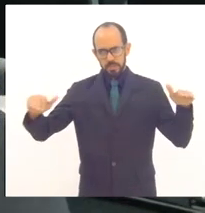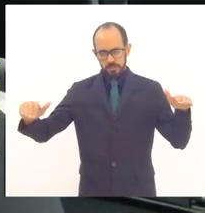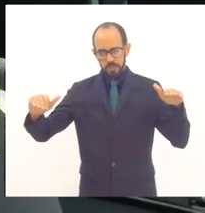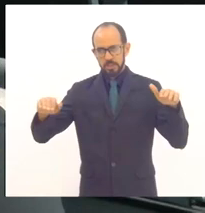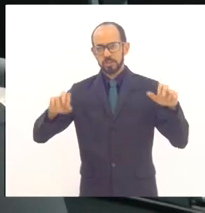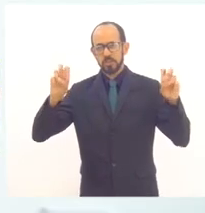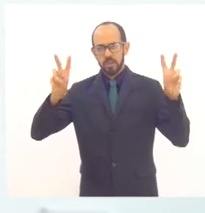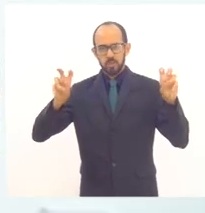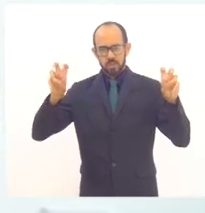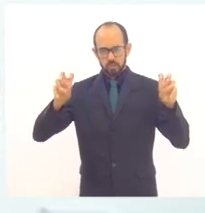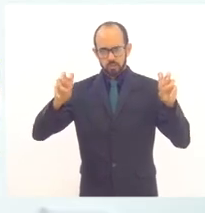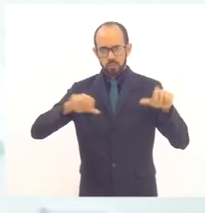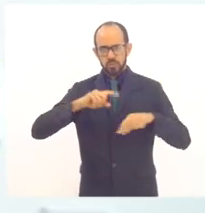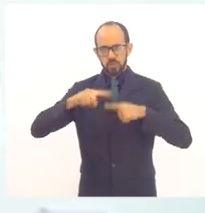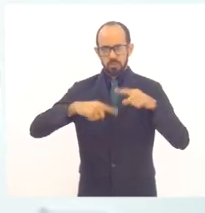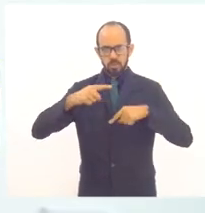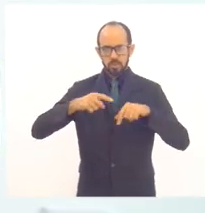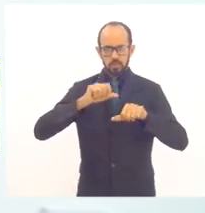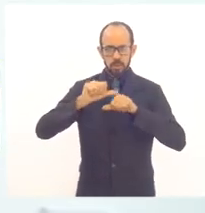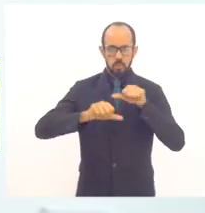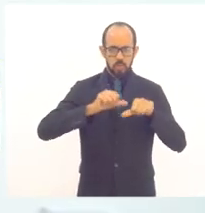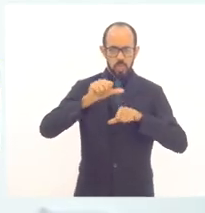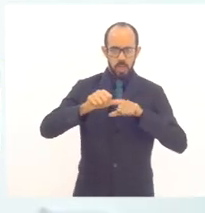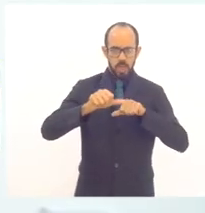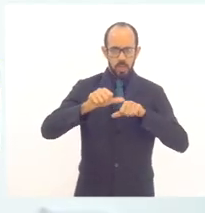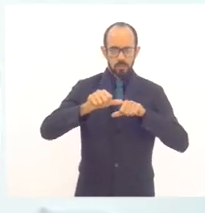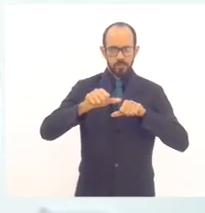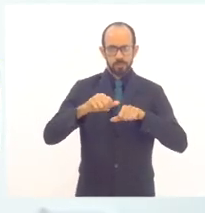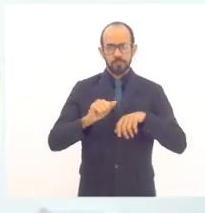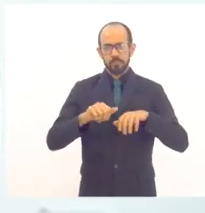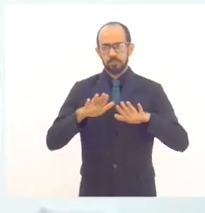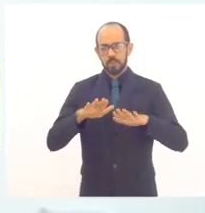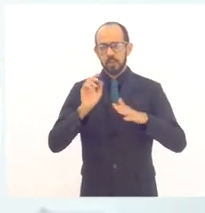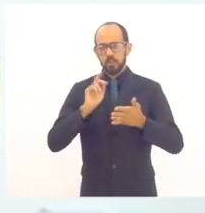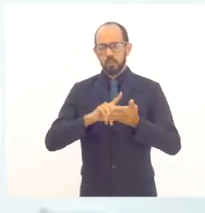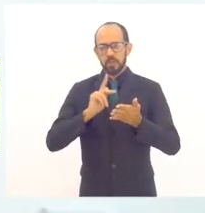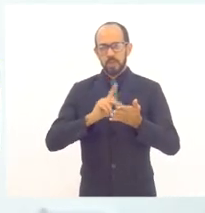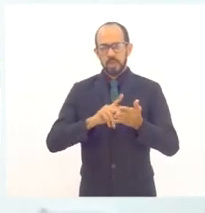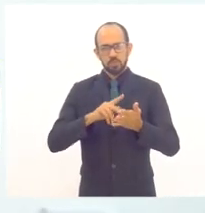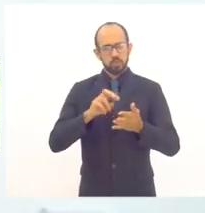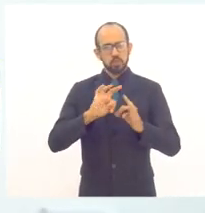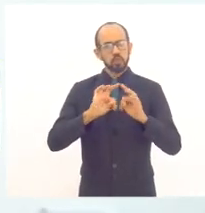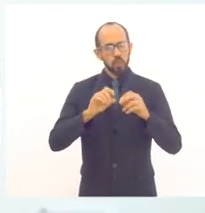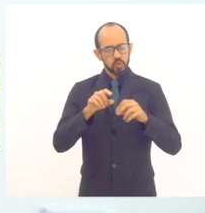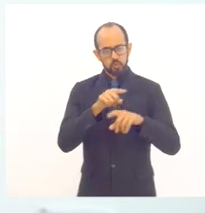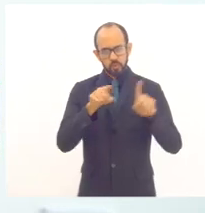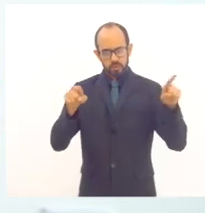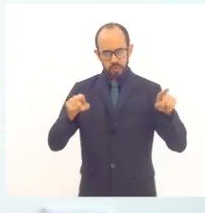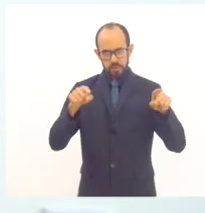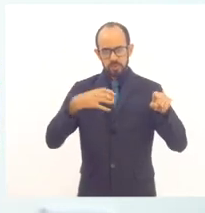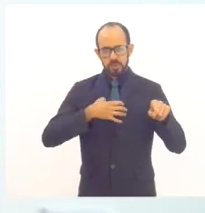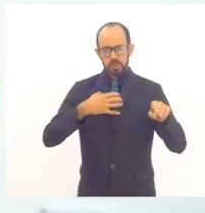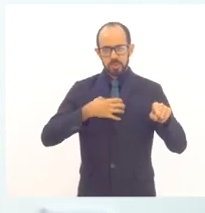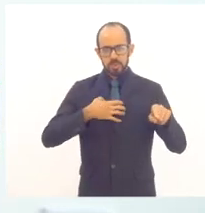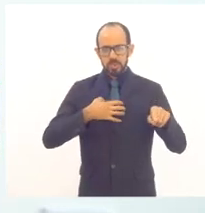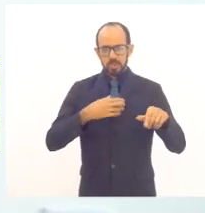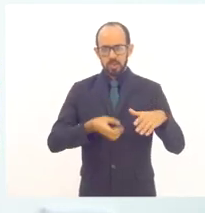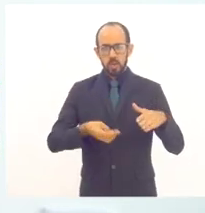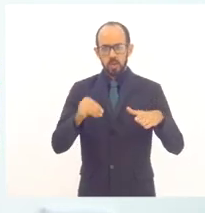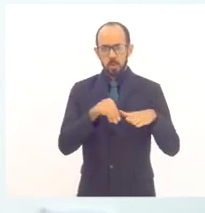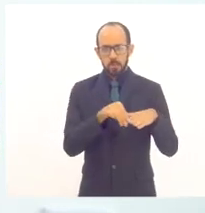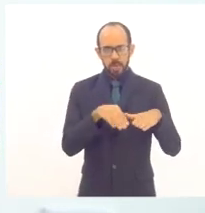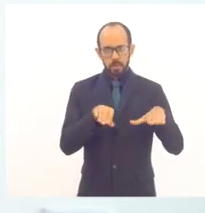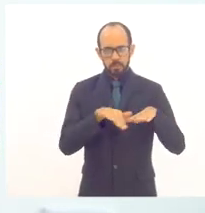assuntos, depois vamos fazer uma mudança, algumas pessoas mudam, mas, na verdade, todos vocês se sintam parte da mesa. Na verdade, isso é apenas